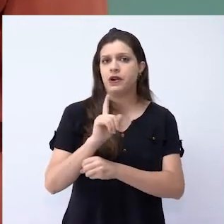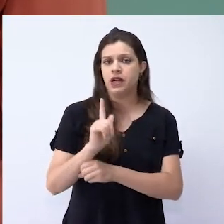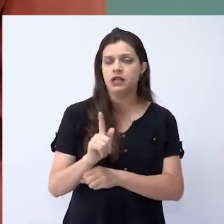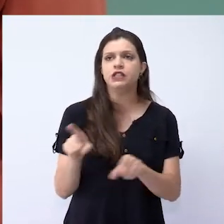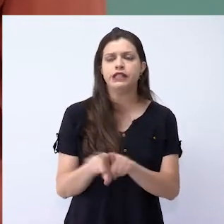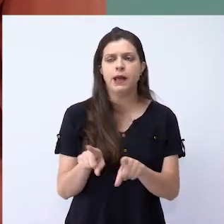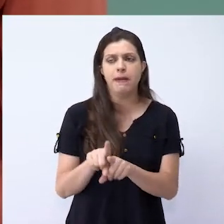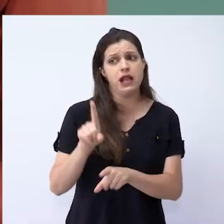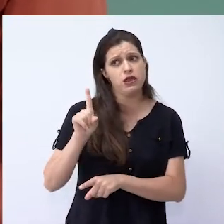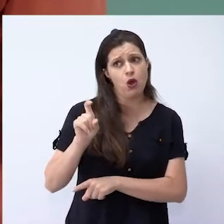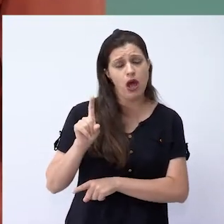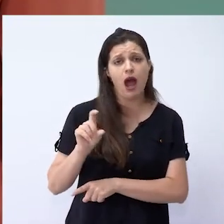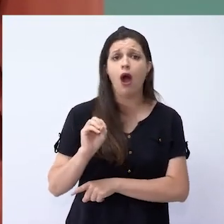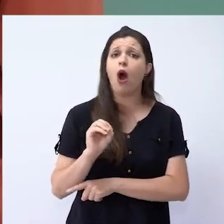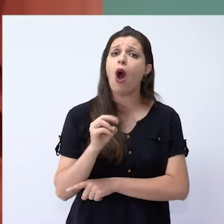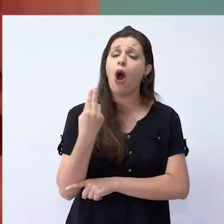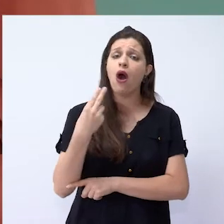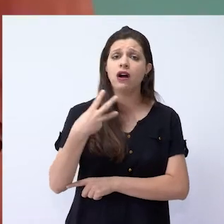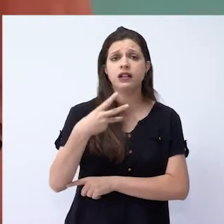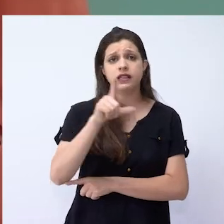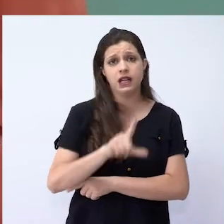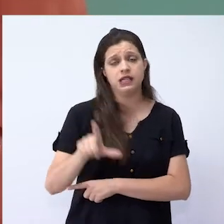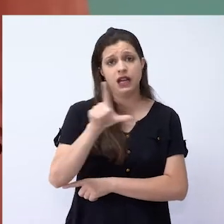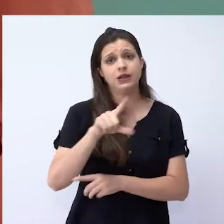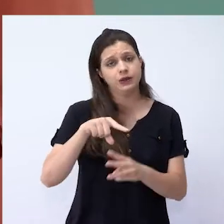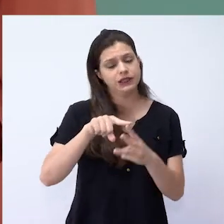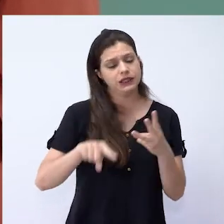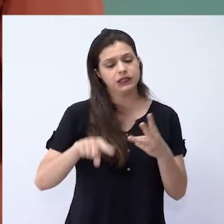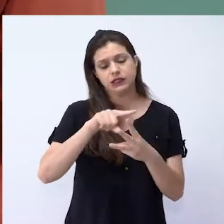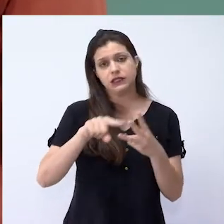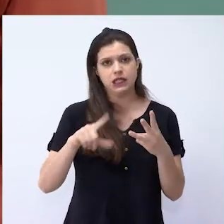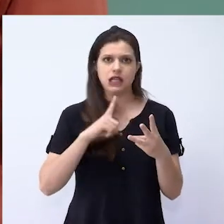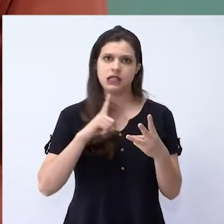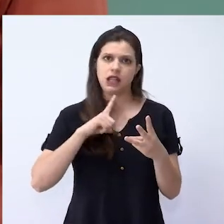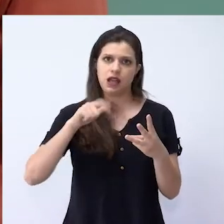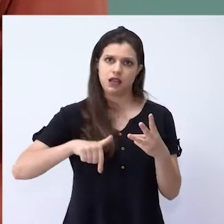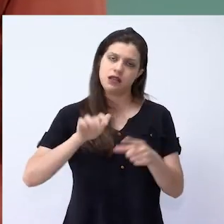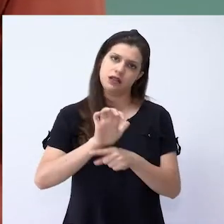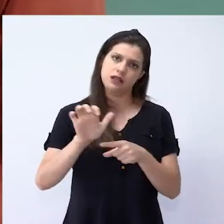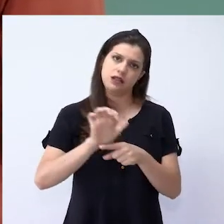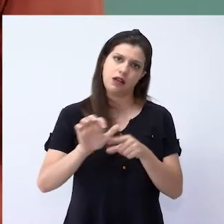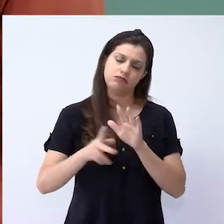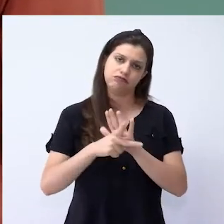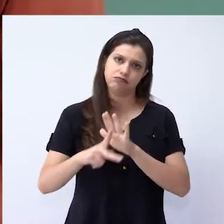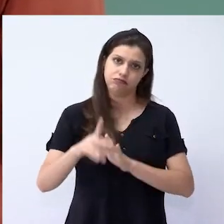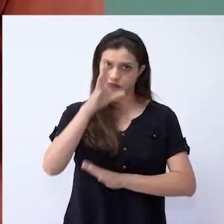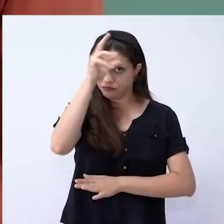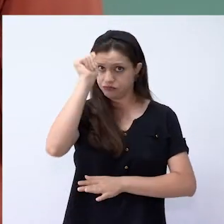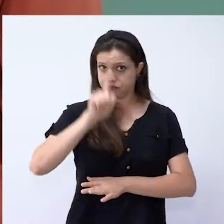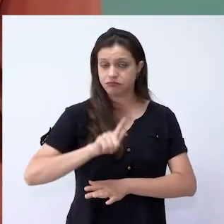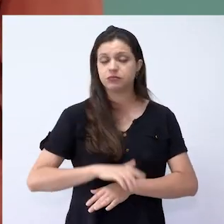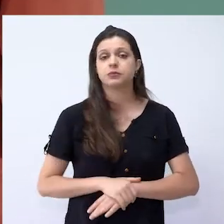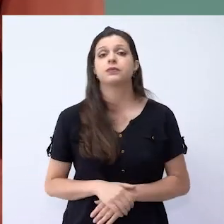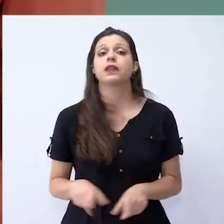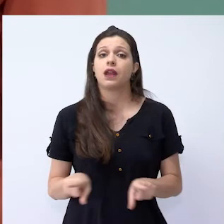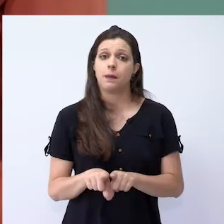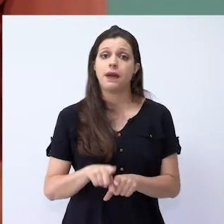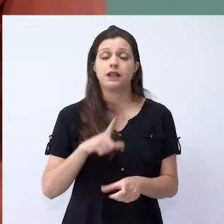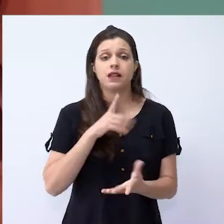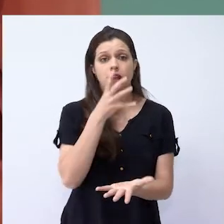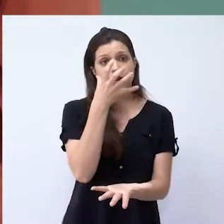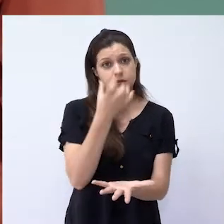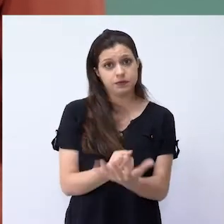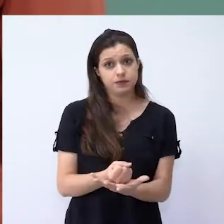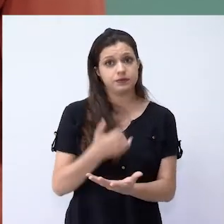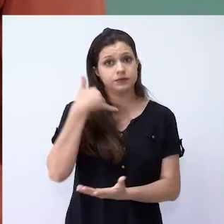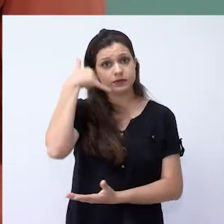Campo Grande, para a Procuradoria de Dourados ou para a Procuradoria de Três Lagoas, que são as 3 unidades que temos aqui no estado. E além disso,